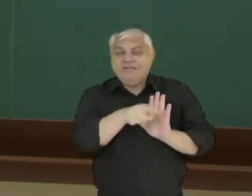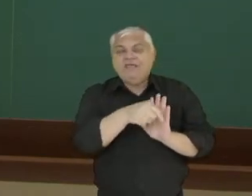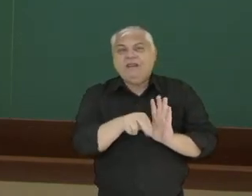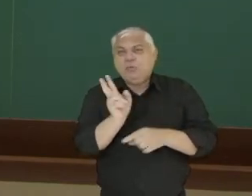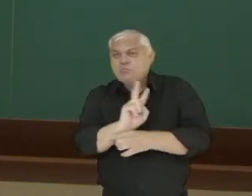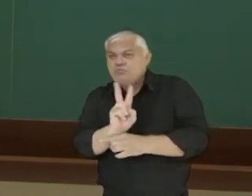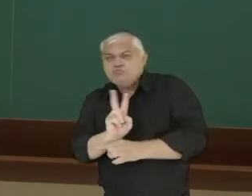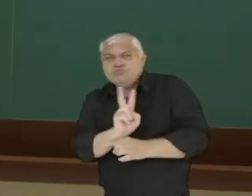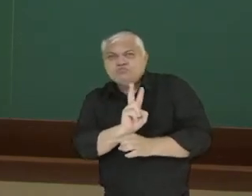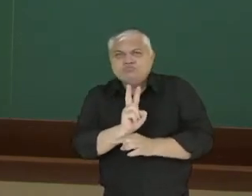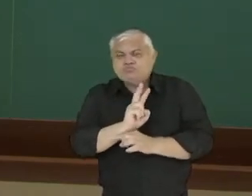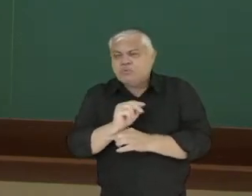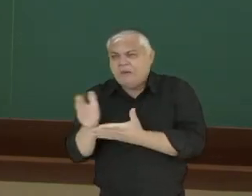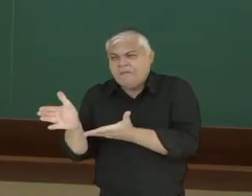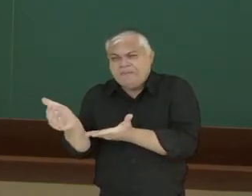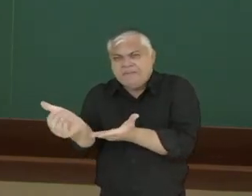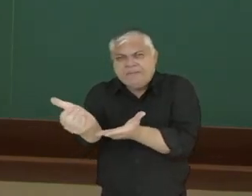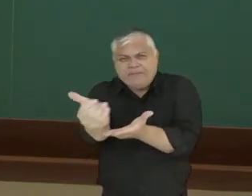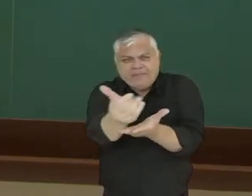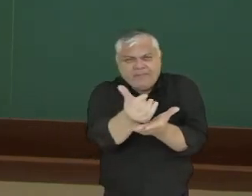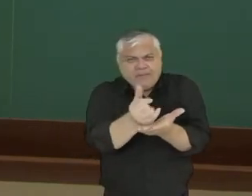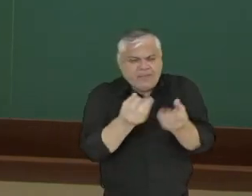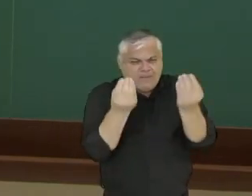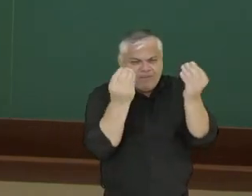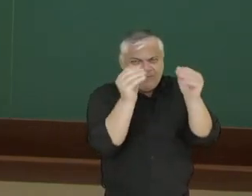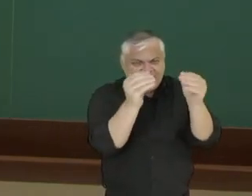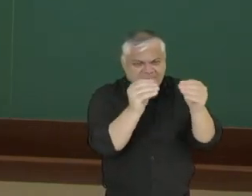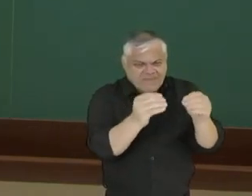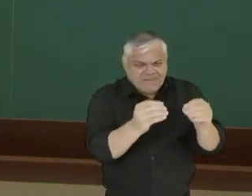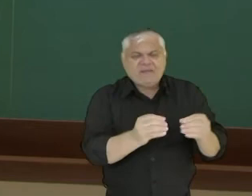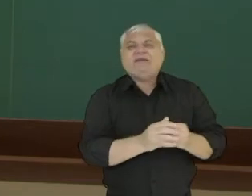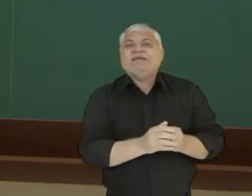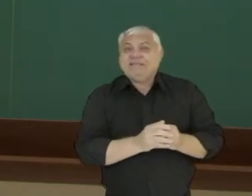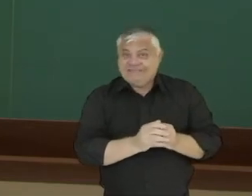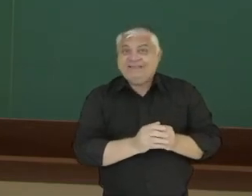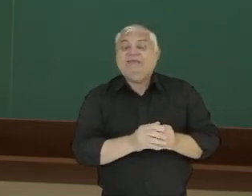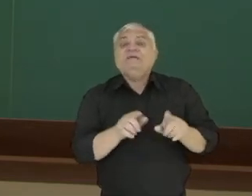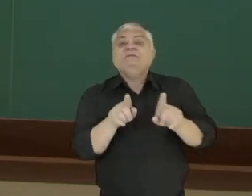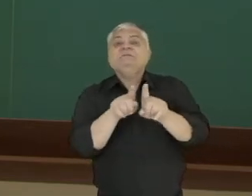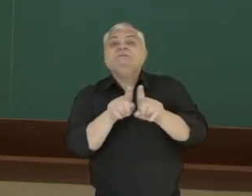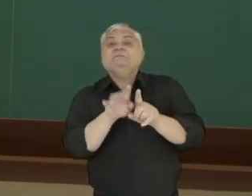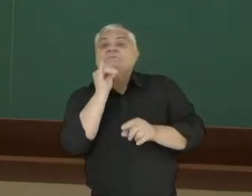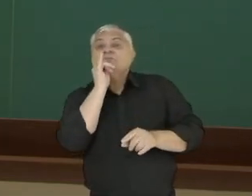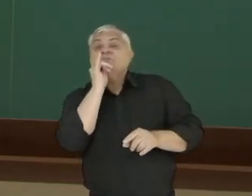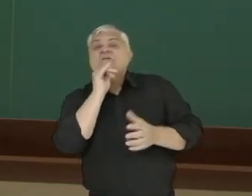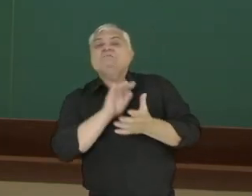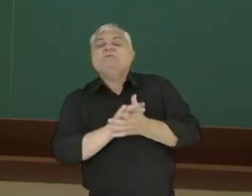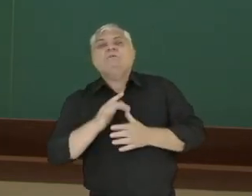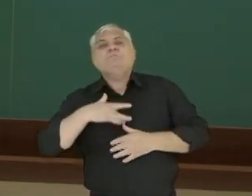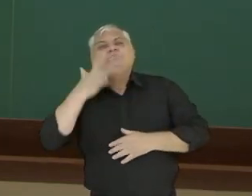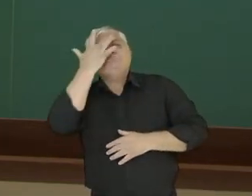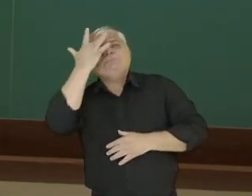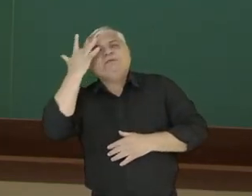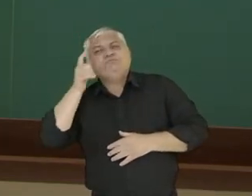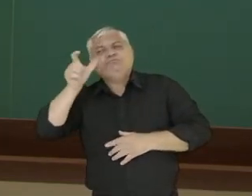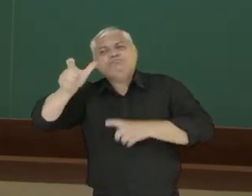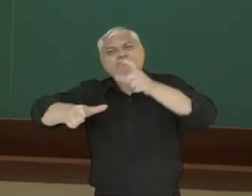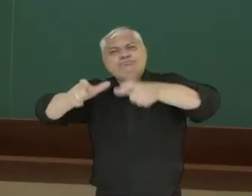as informações que são obtidas por meio do sensoriamento remoto, mas também pessoas que